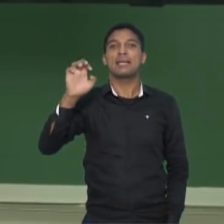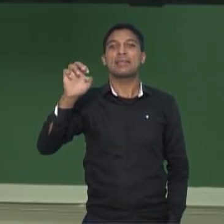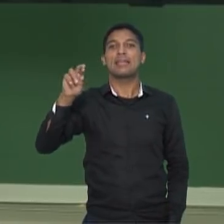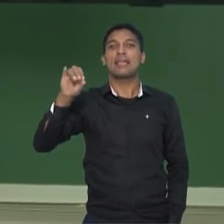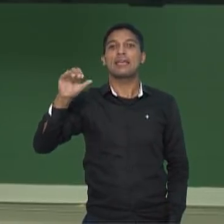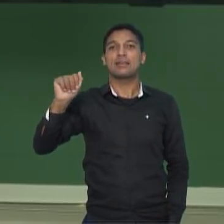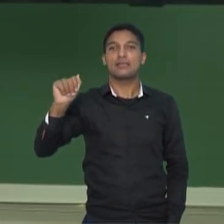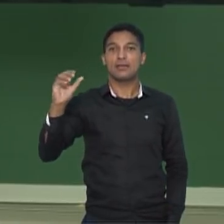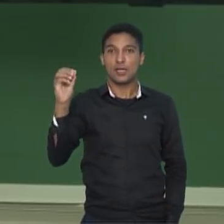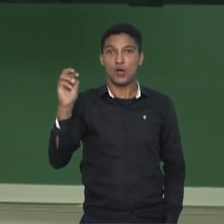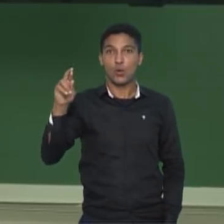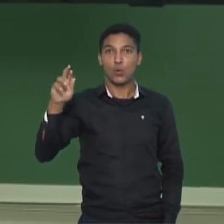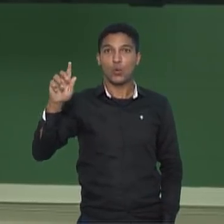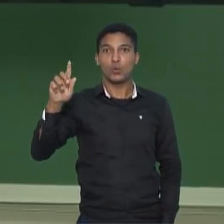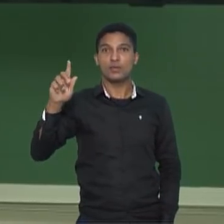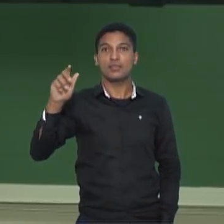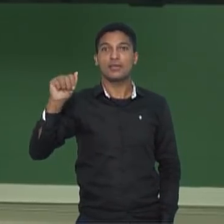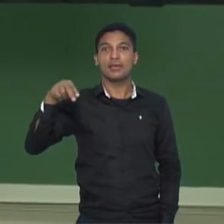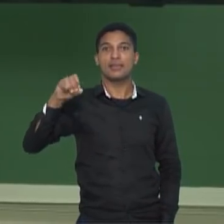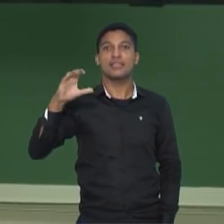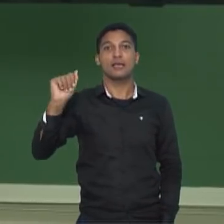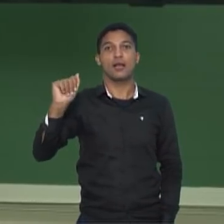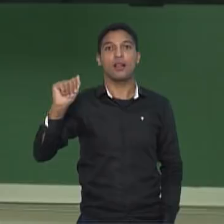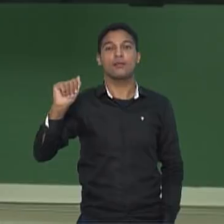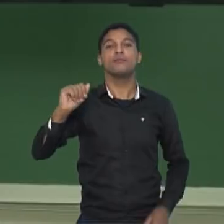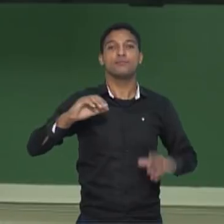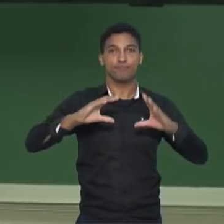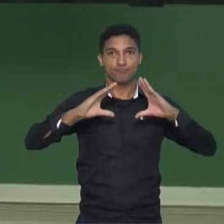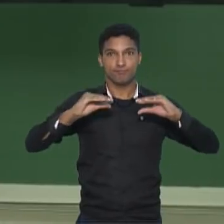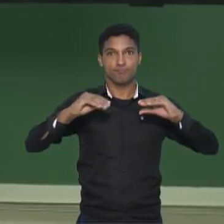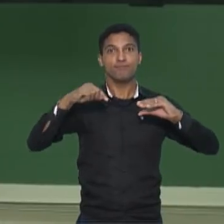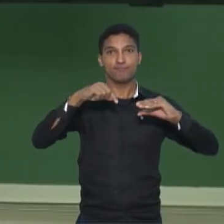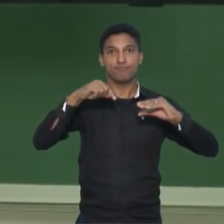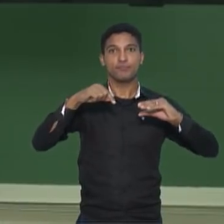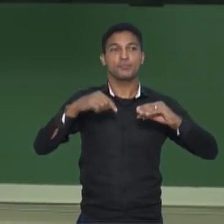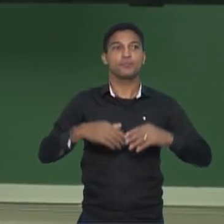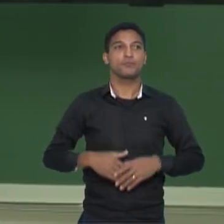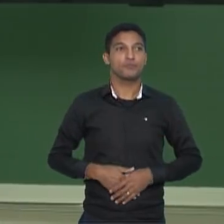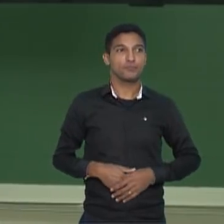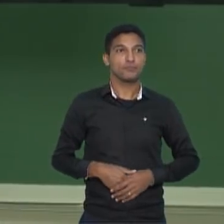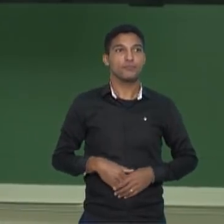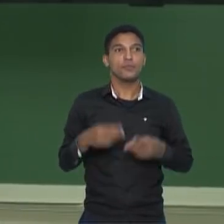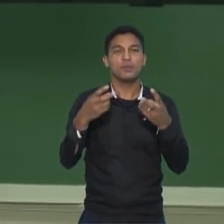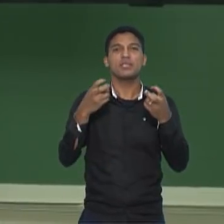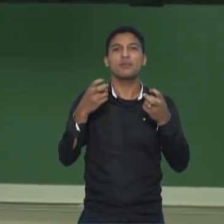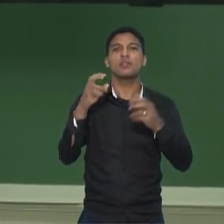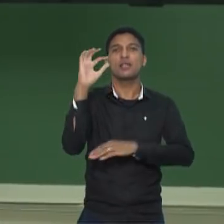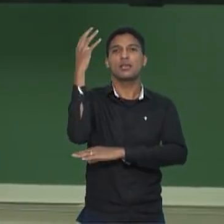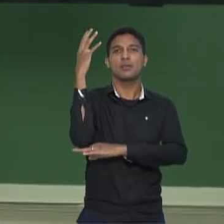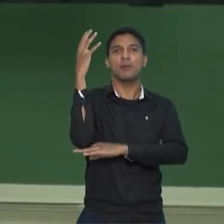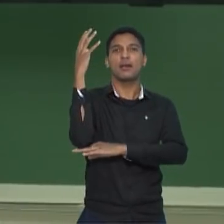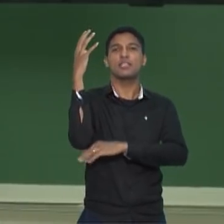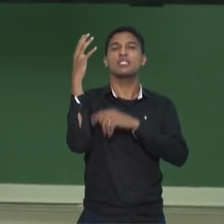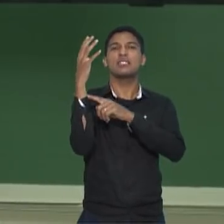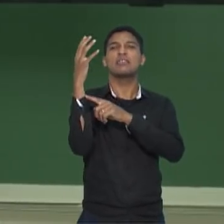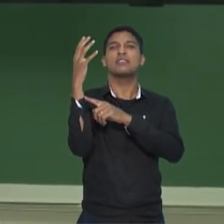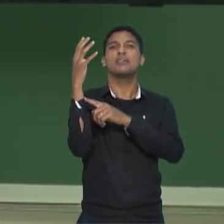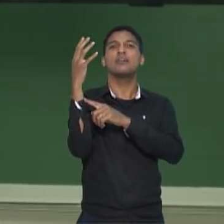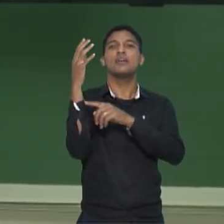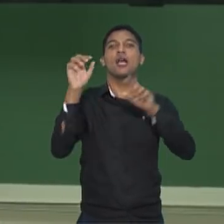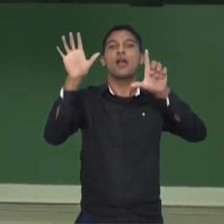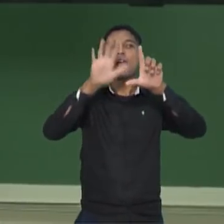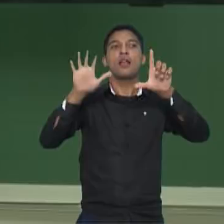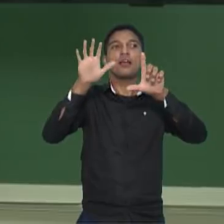imagem. Esta imagem, ela apresenta um processo chamado serrapilheira. E o que seria isso?